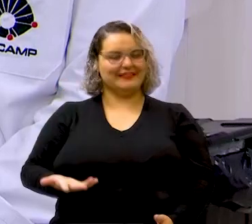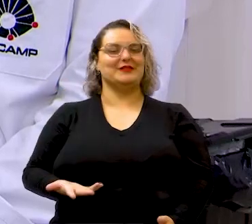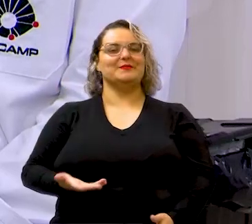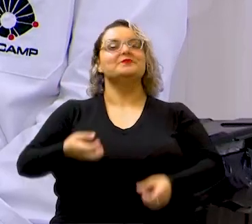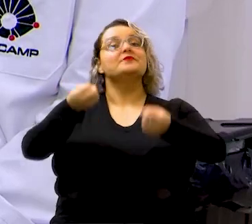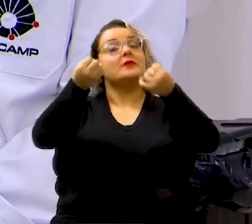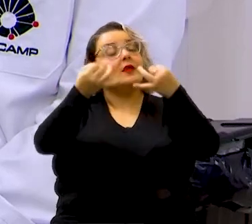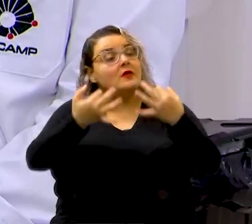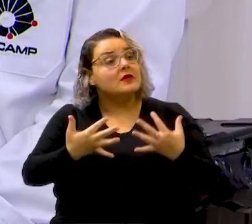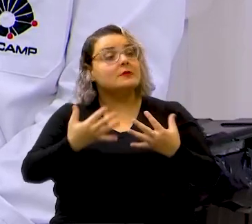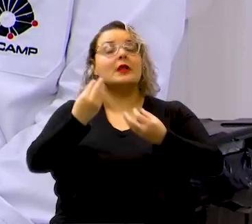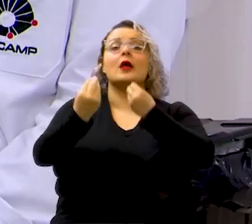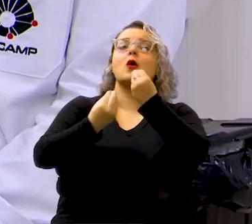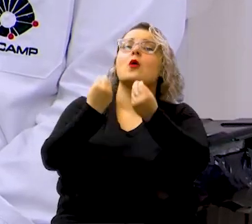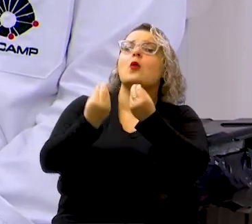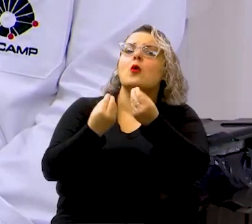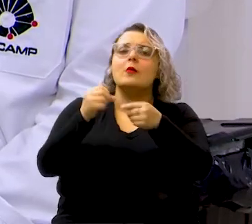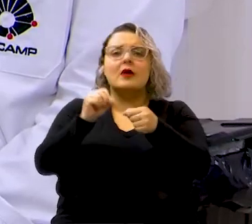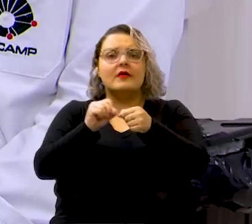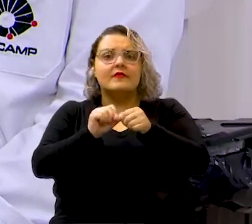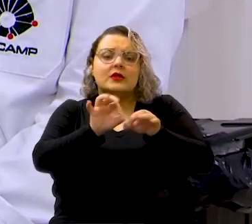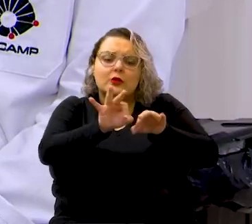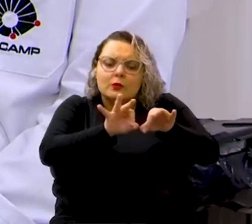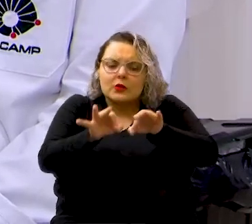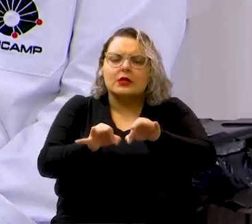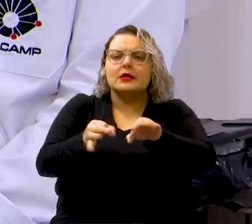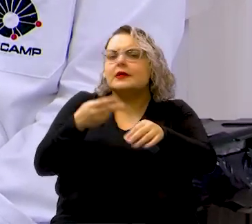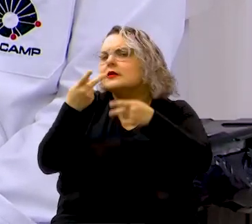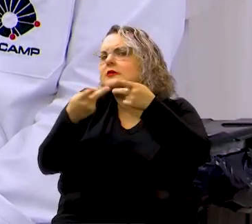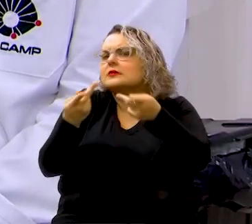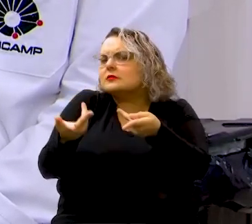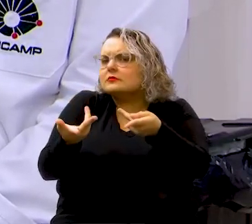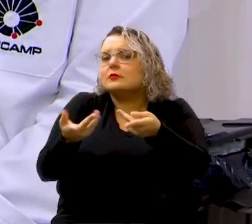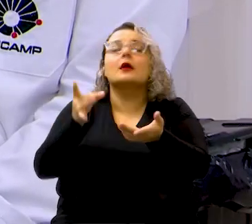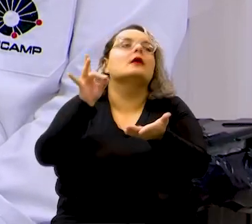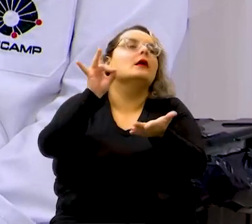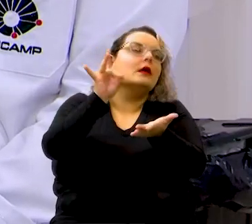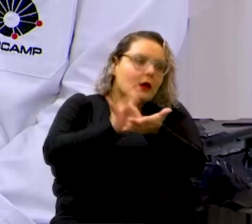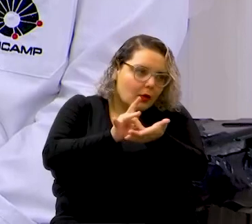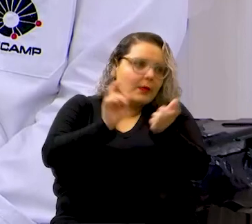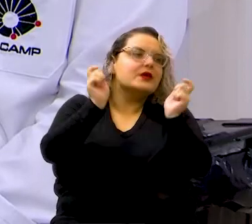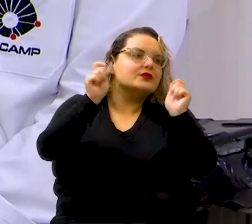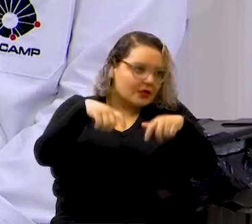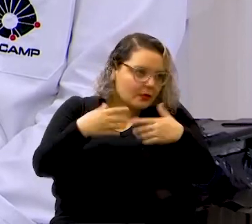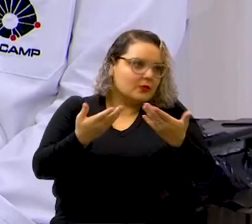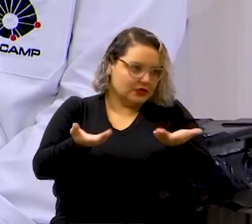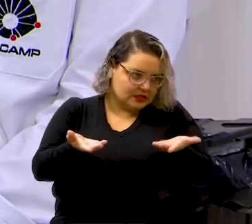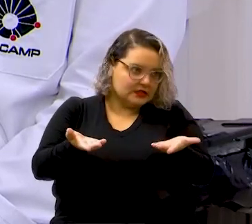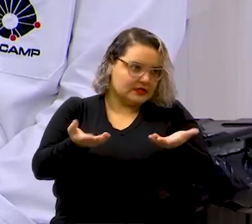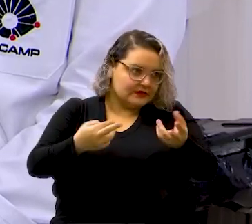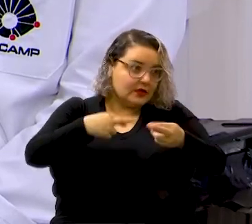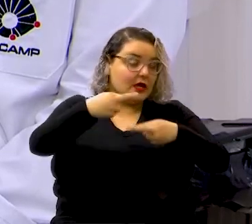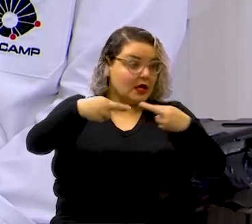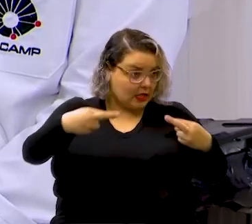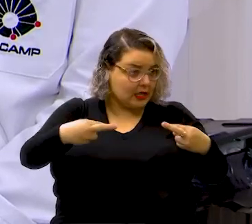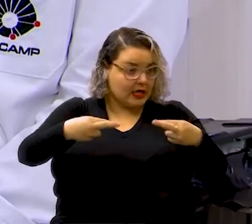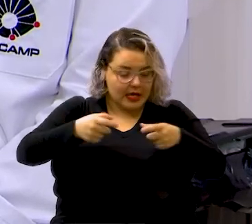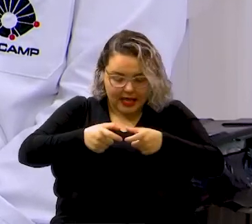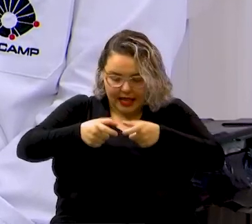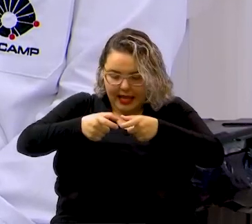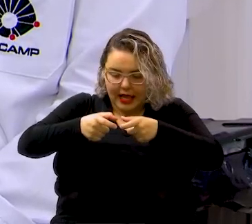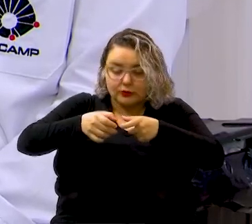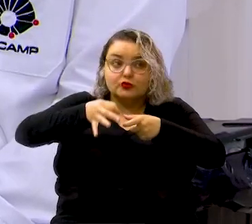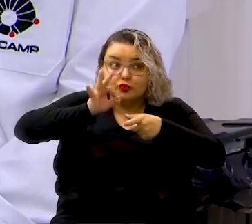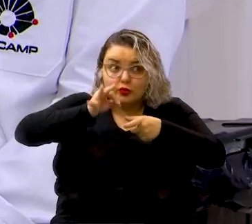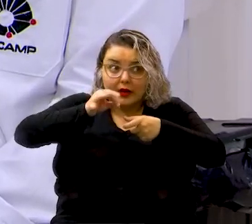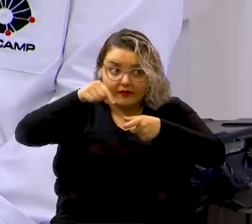Ele vai explicar como que é feito todo esse projeto e dizer que realmente é possível reciclar a cápsula